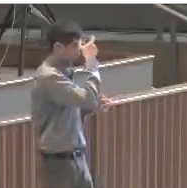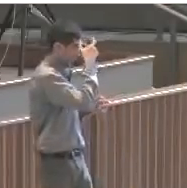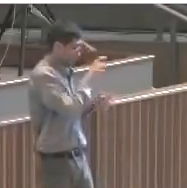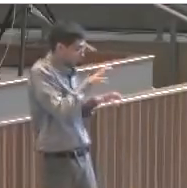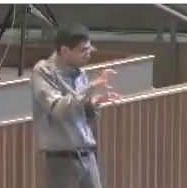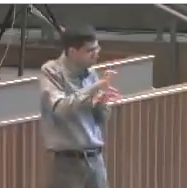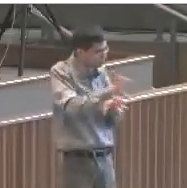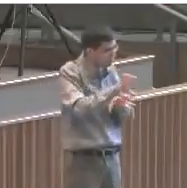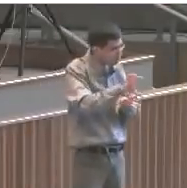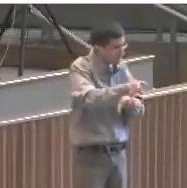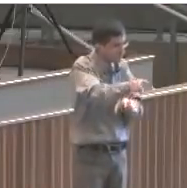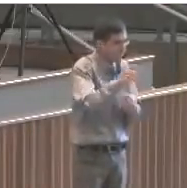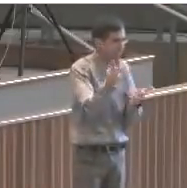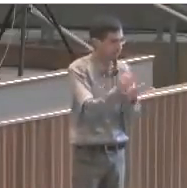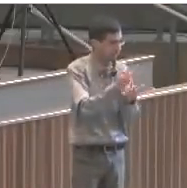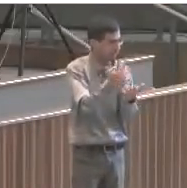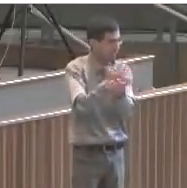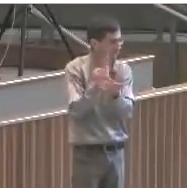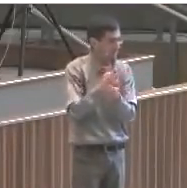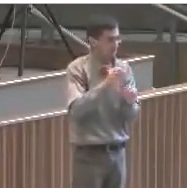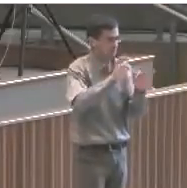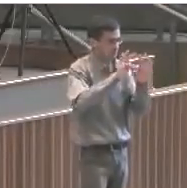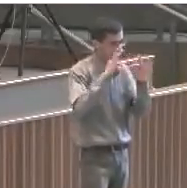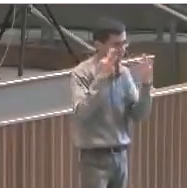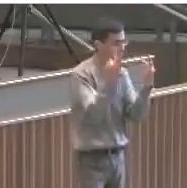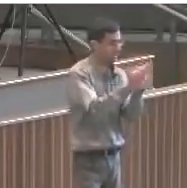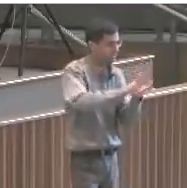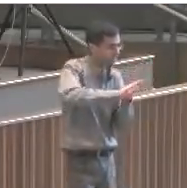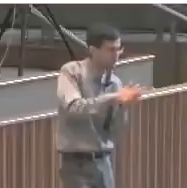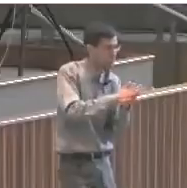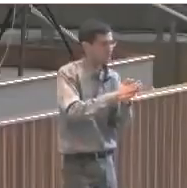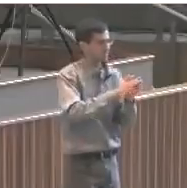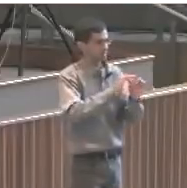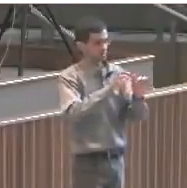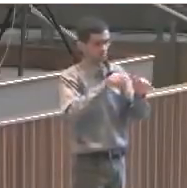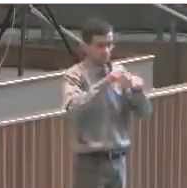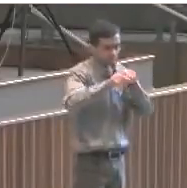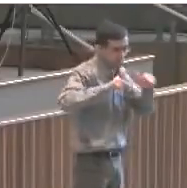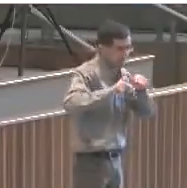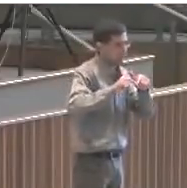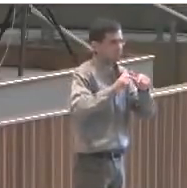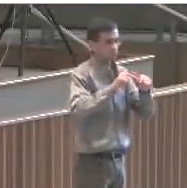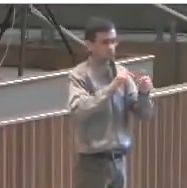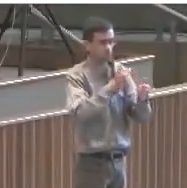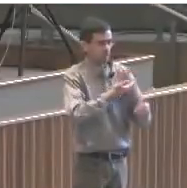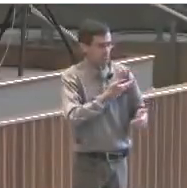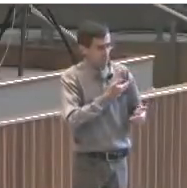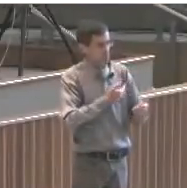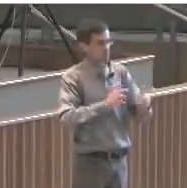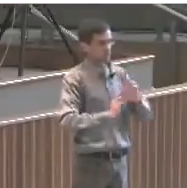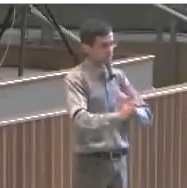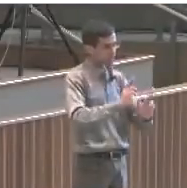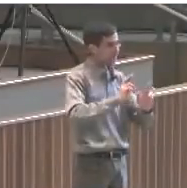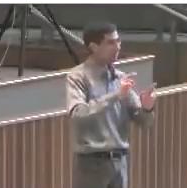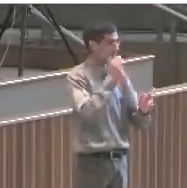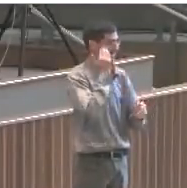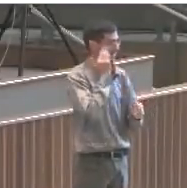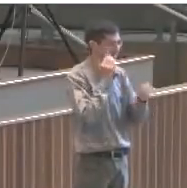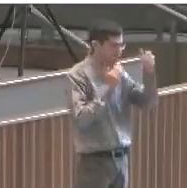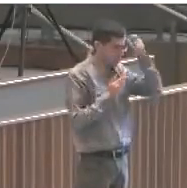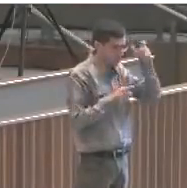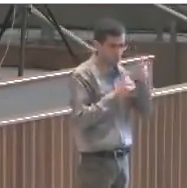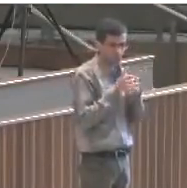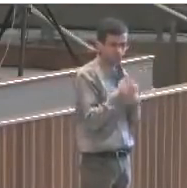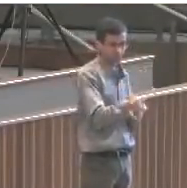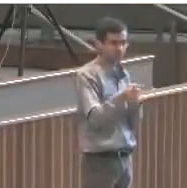sua vida à sua família as suas as suas finanças o tempo todo ele está tentando te atrapalhar